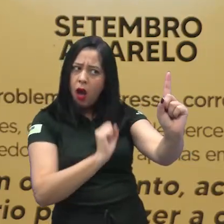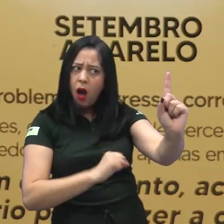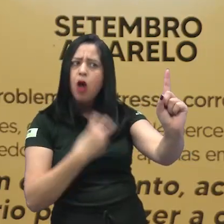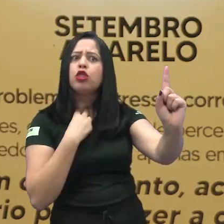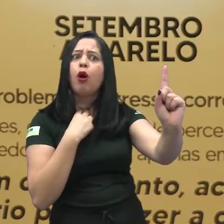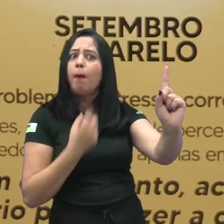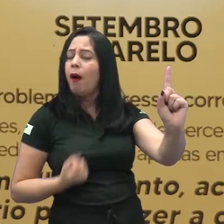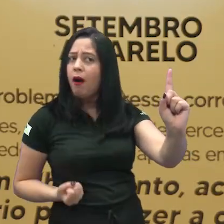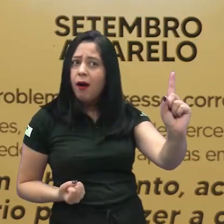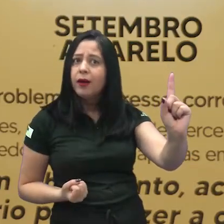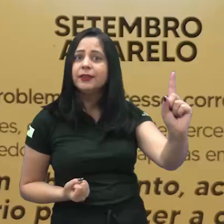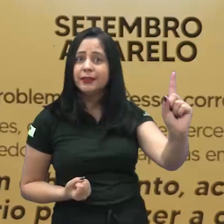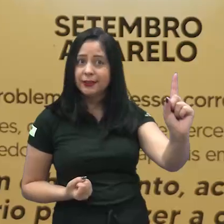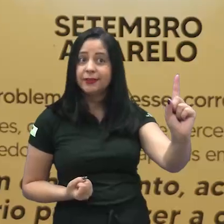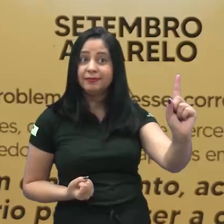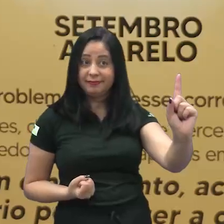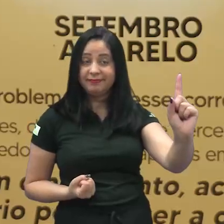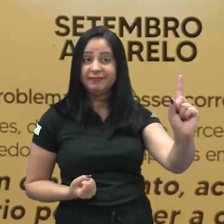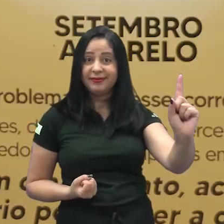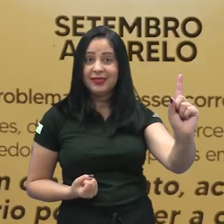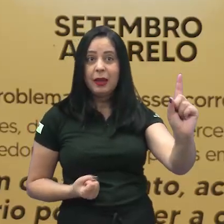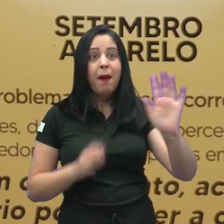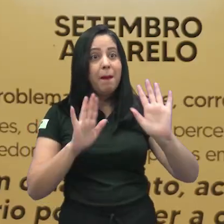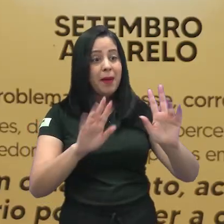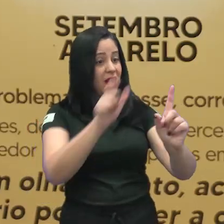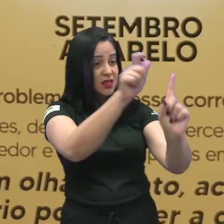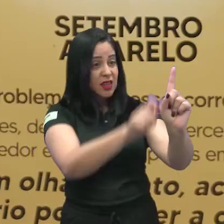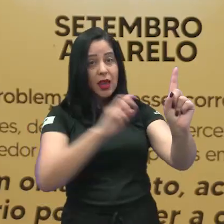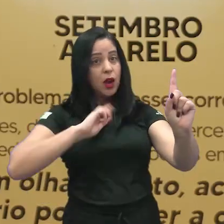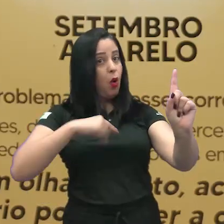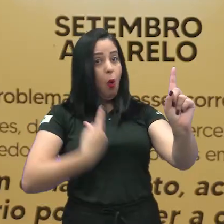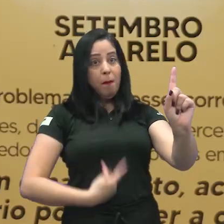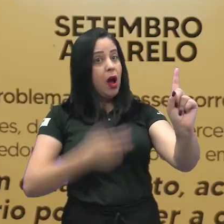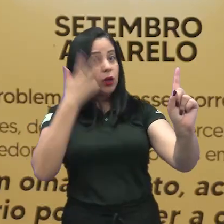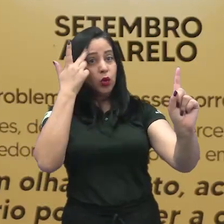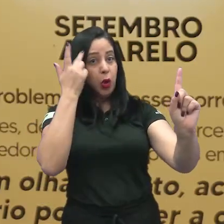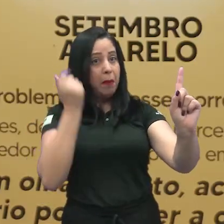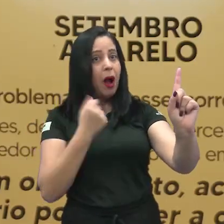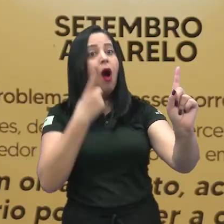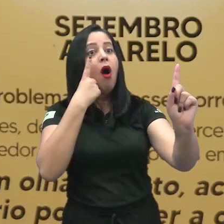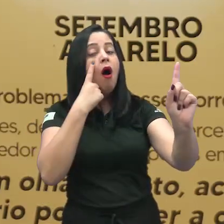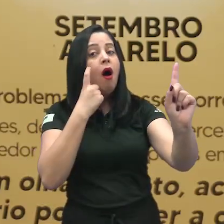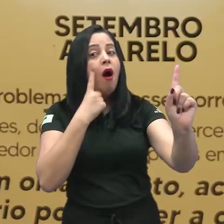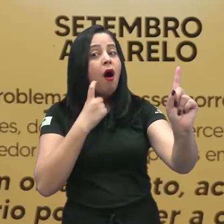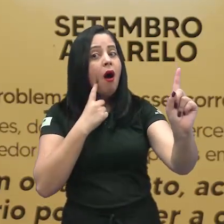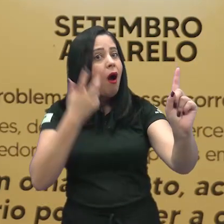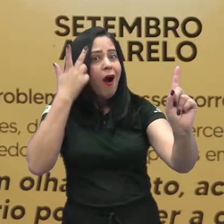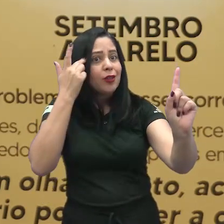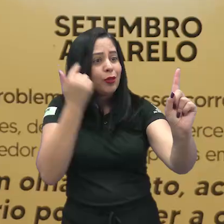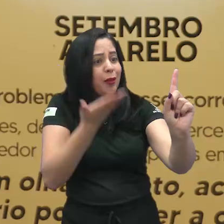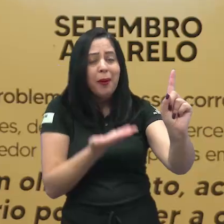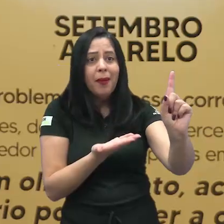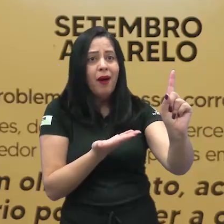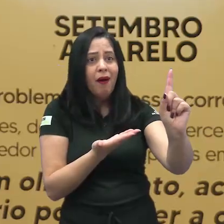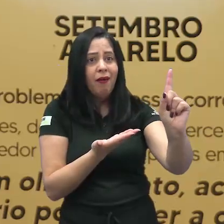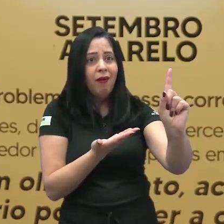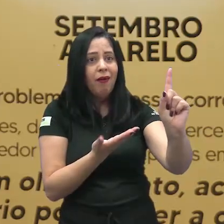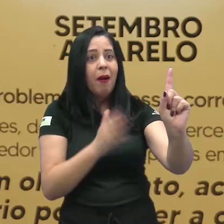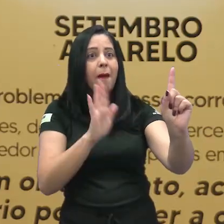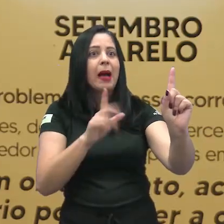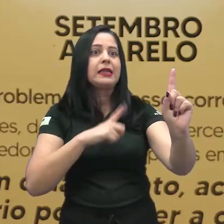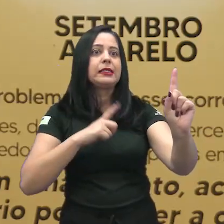humano, né, tem várias experiências afetivas e chorar é natural, né? Então, o tabu existe